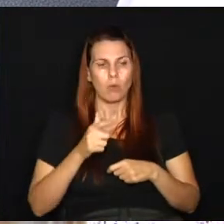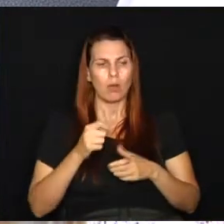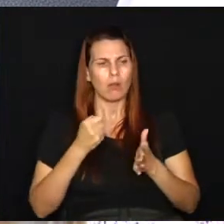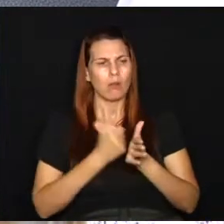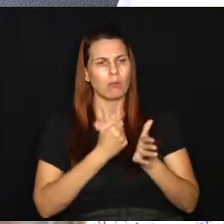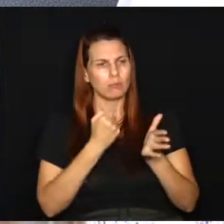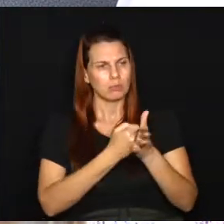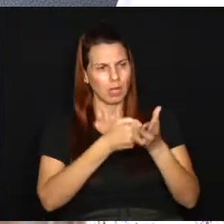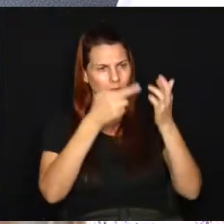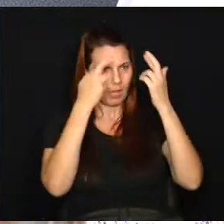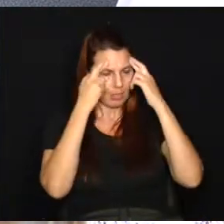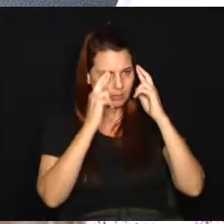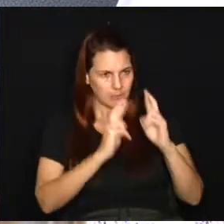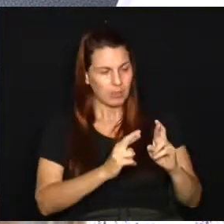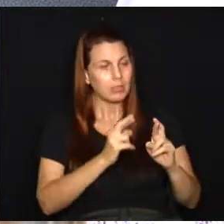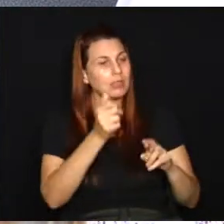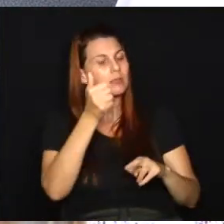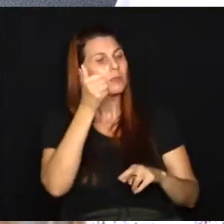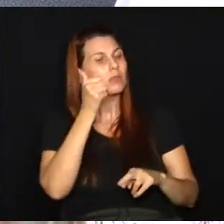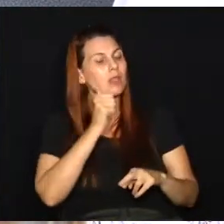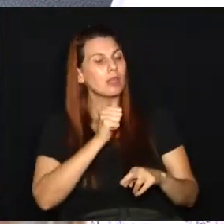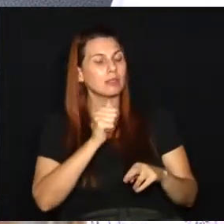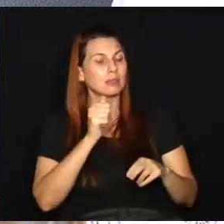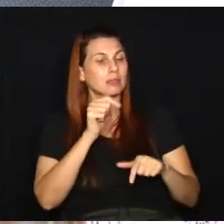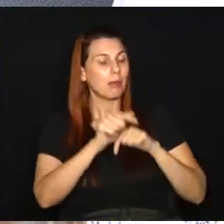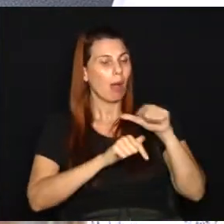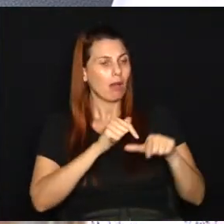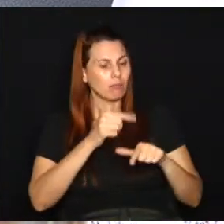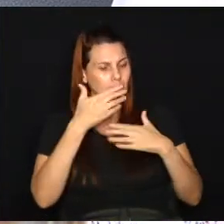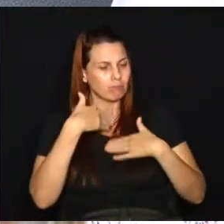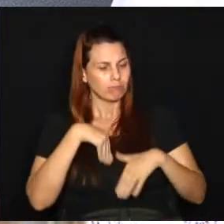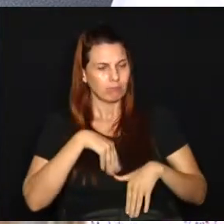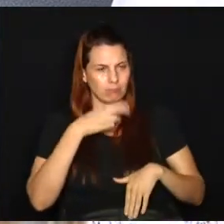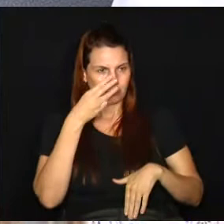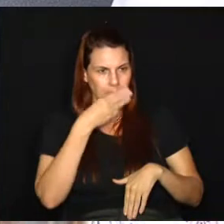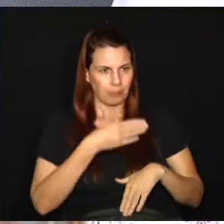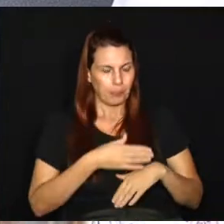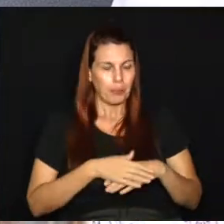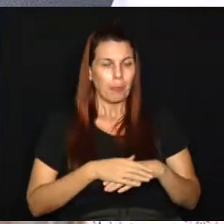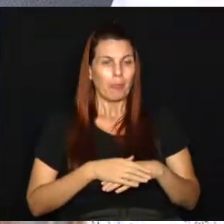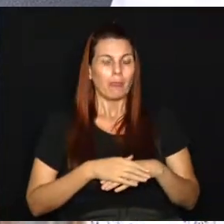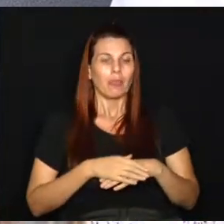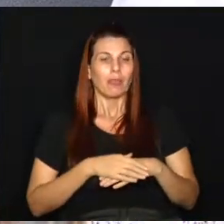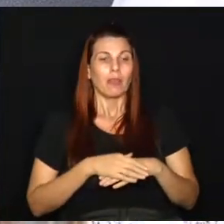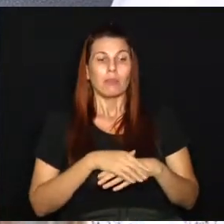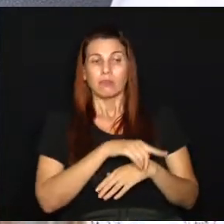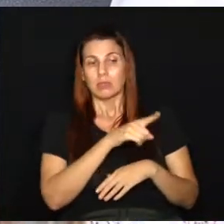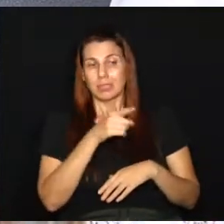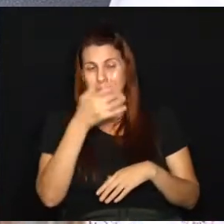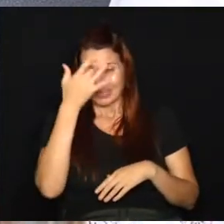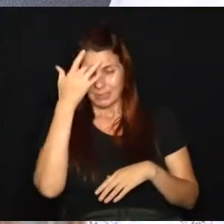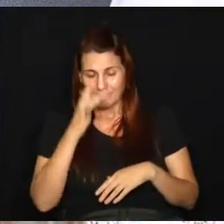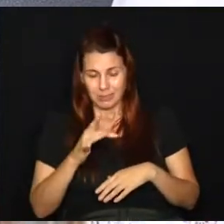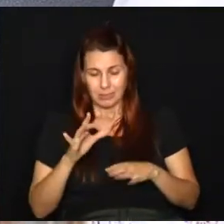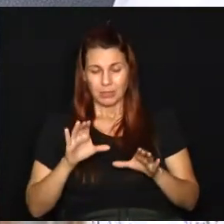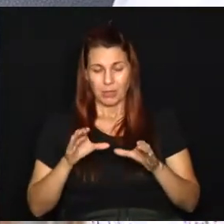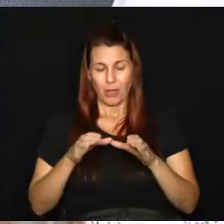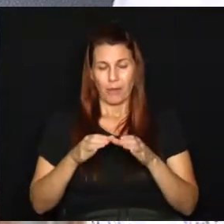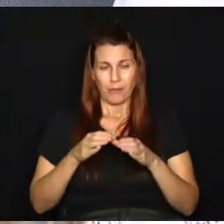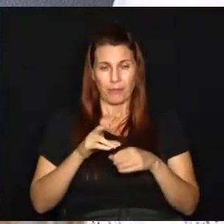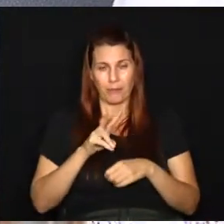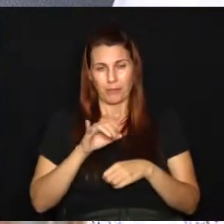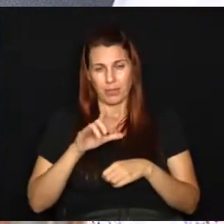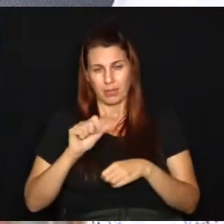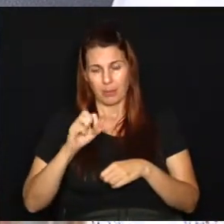pelo respeito dos trabalhadoras sexuais da Vila Mimosa. Caso alguém ainda não saiba, a Vila Mimosa